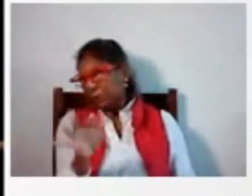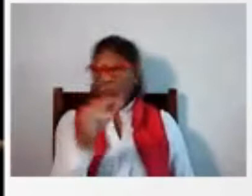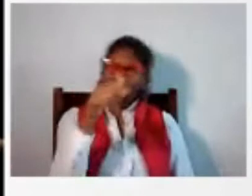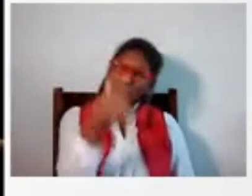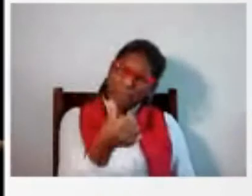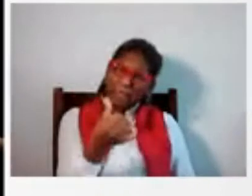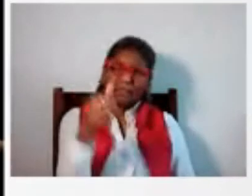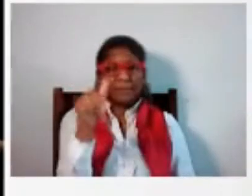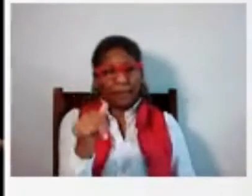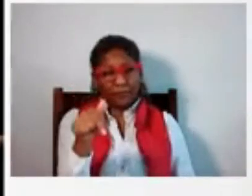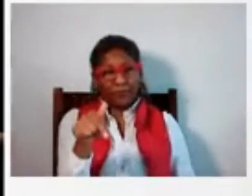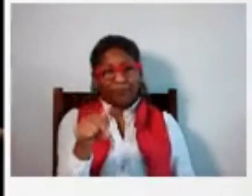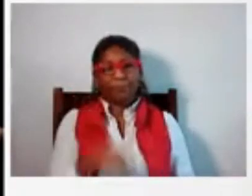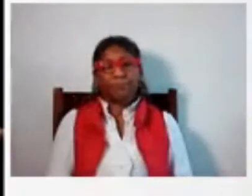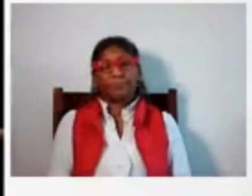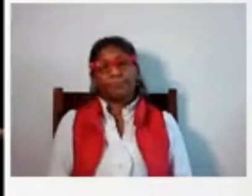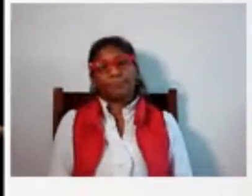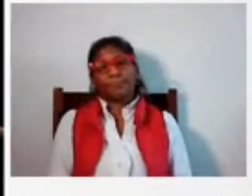indicador, né,